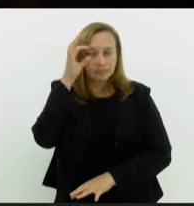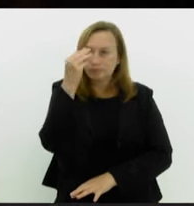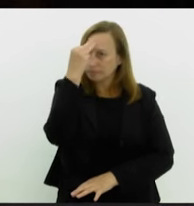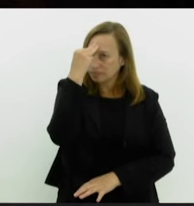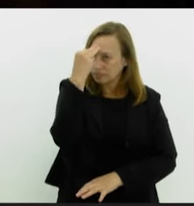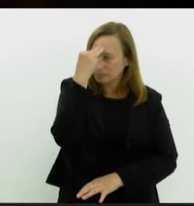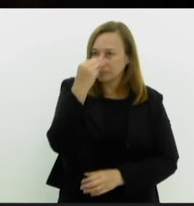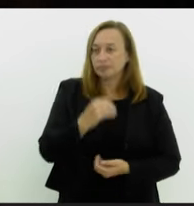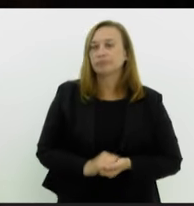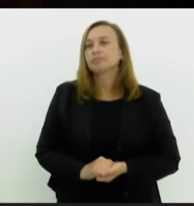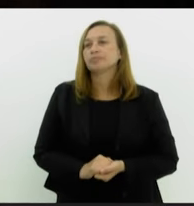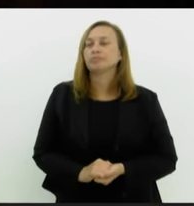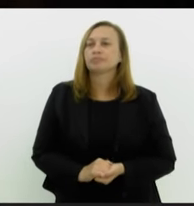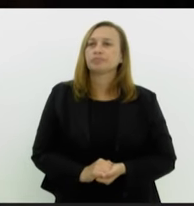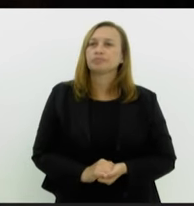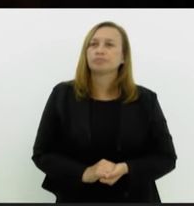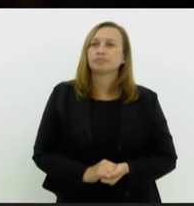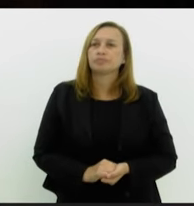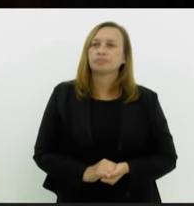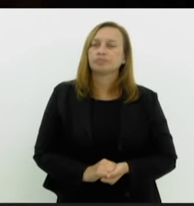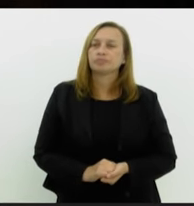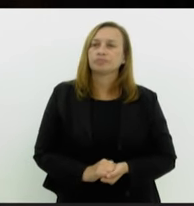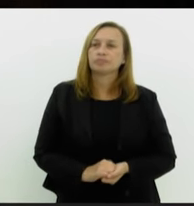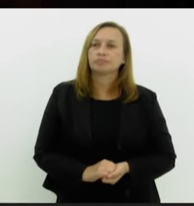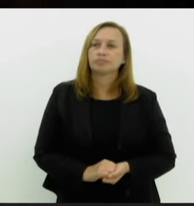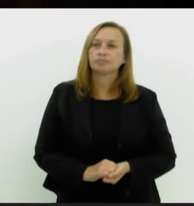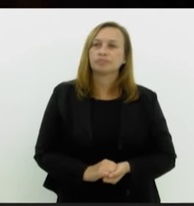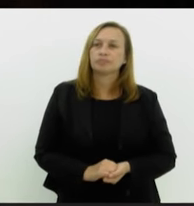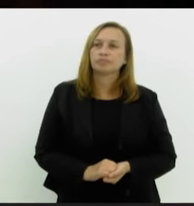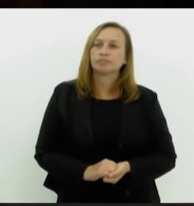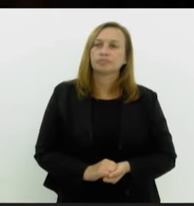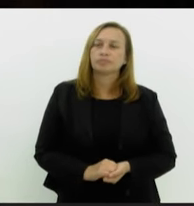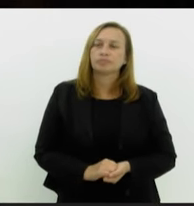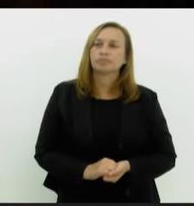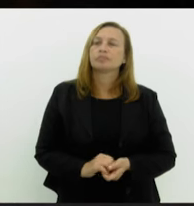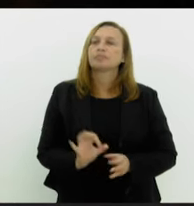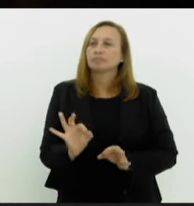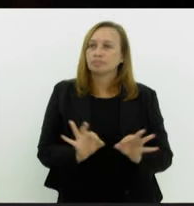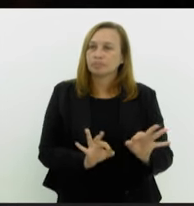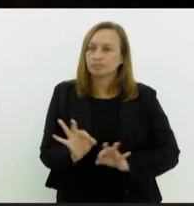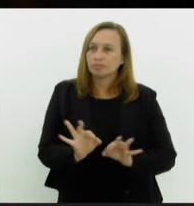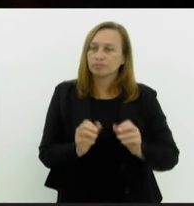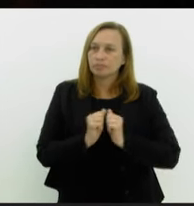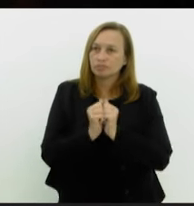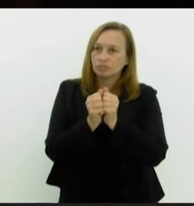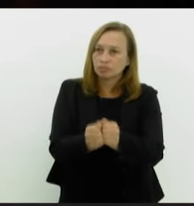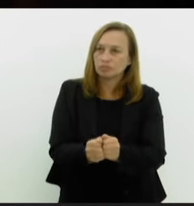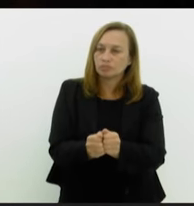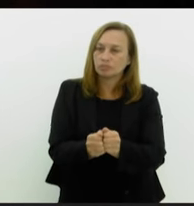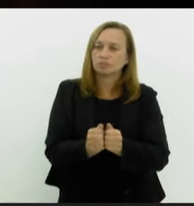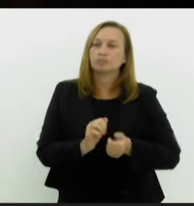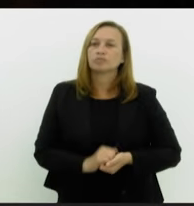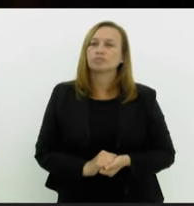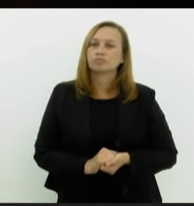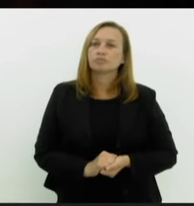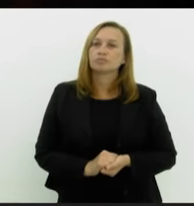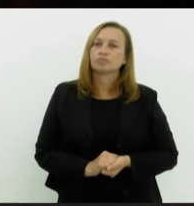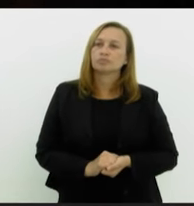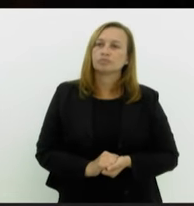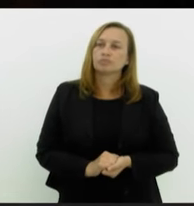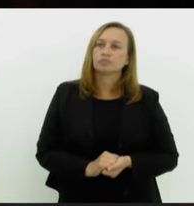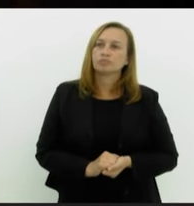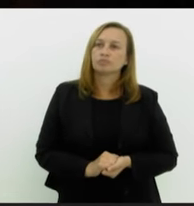eh a d Rosane lavini trabalhou junto com a a deputada Jandira